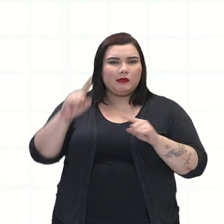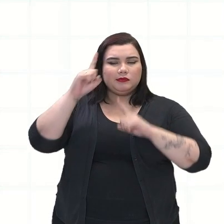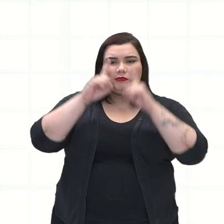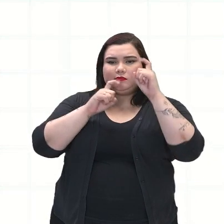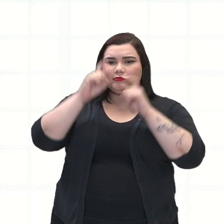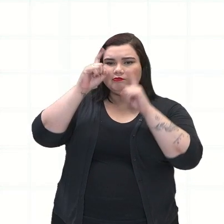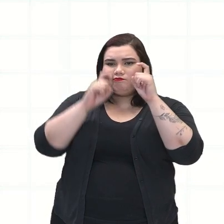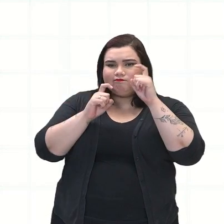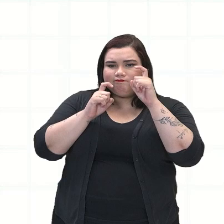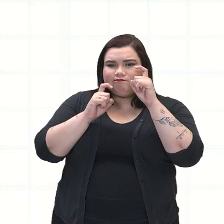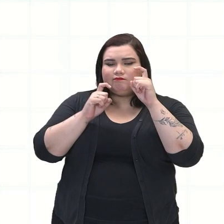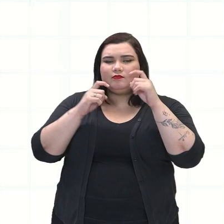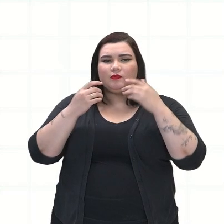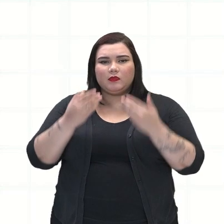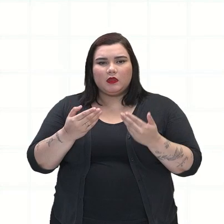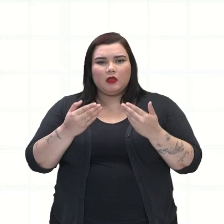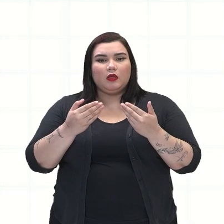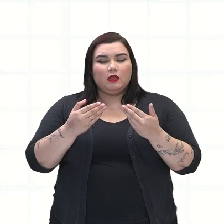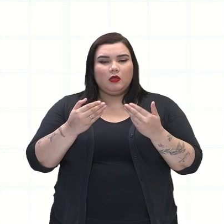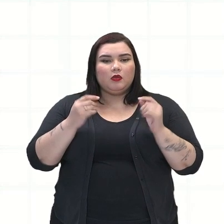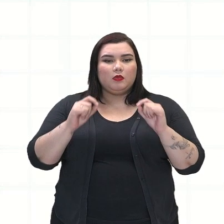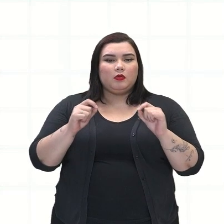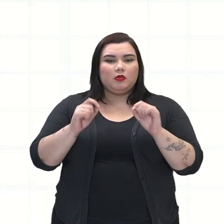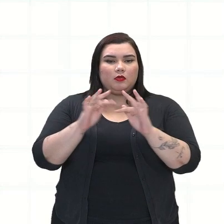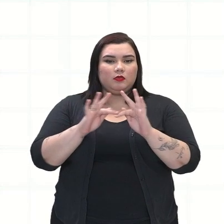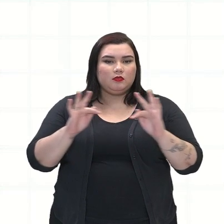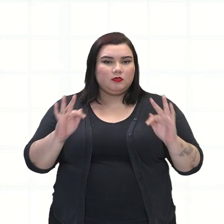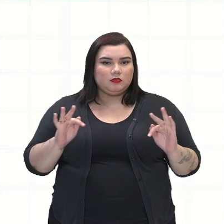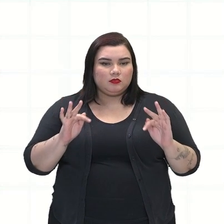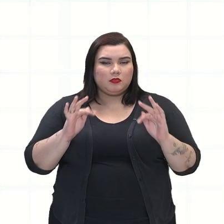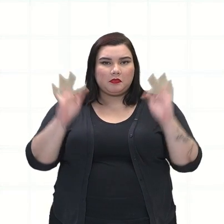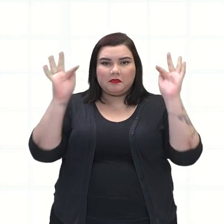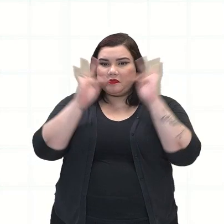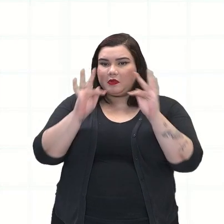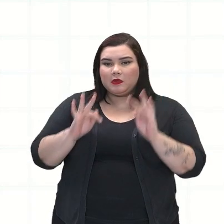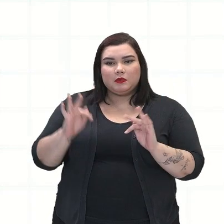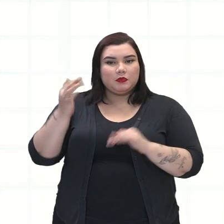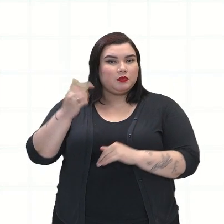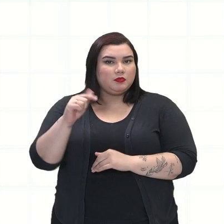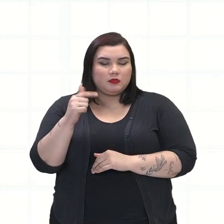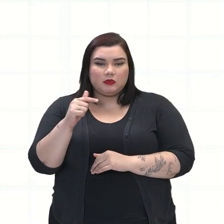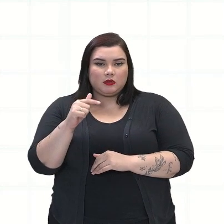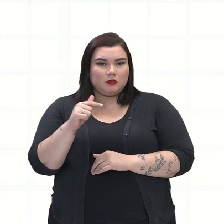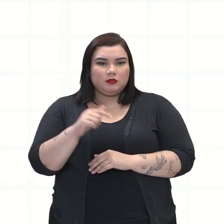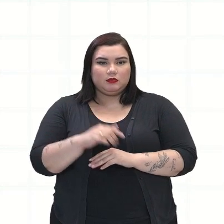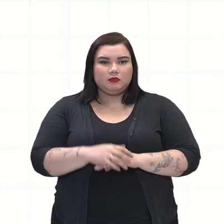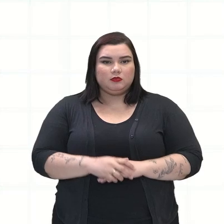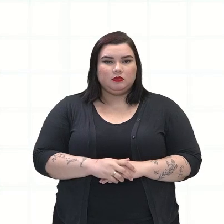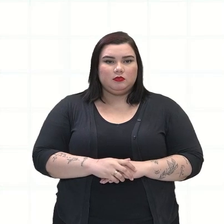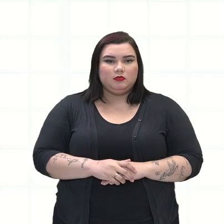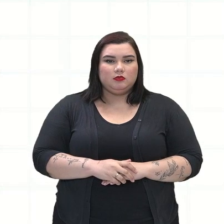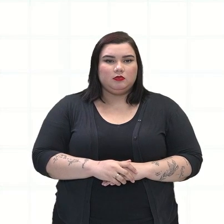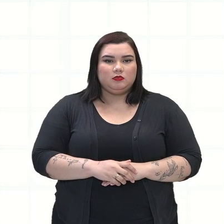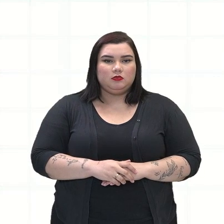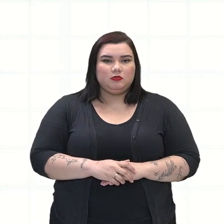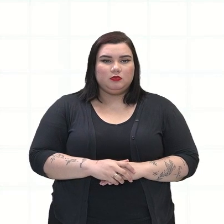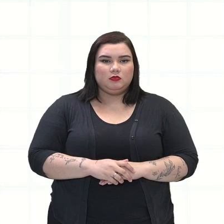muito boa. He is not happy, ele não tá feliz. He is sad,